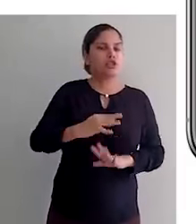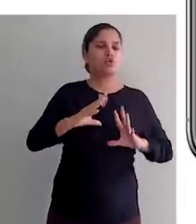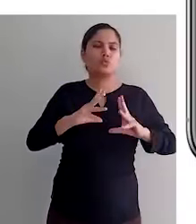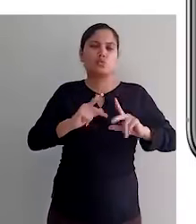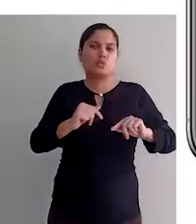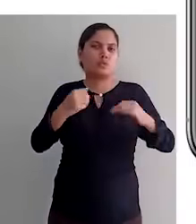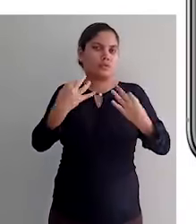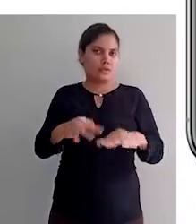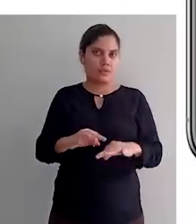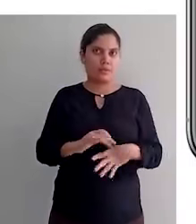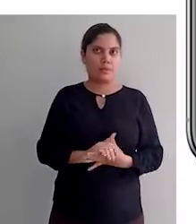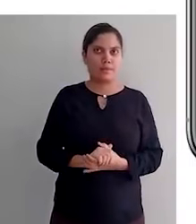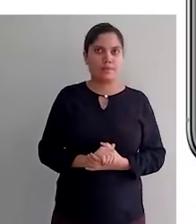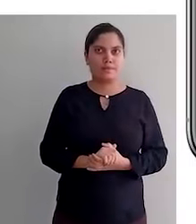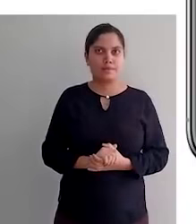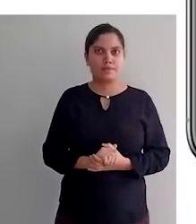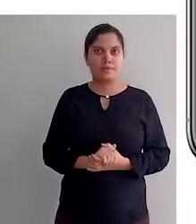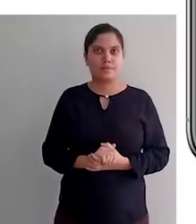certo.